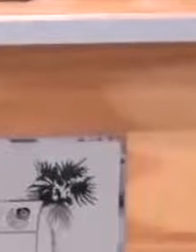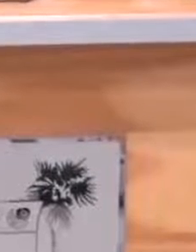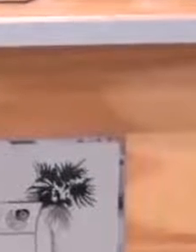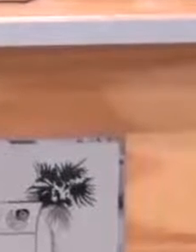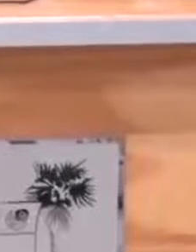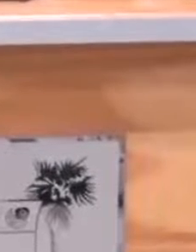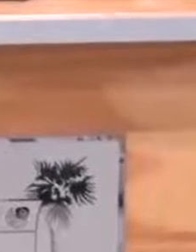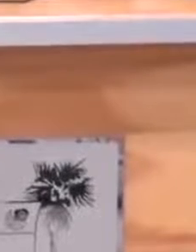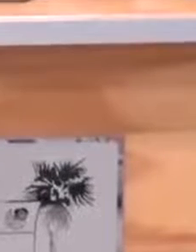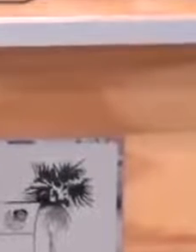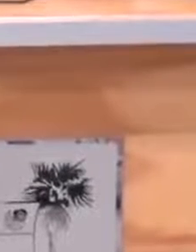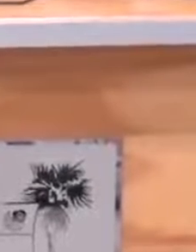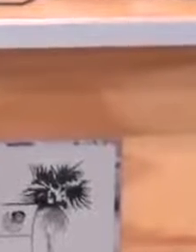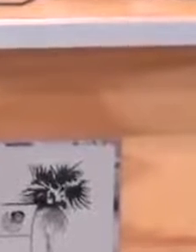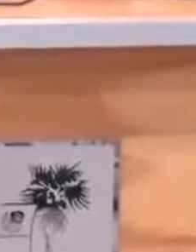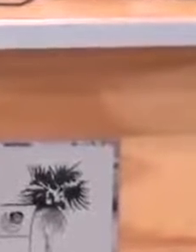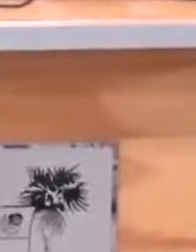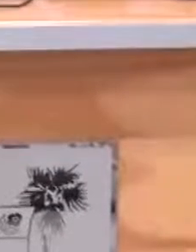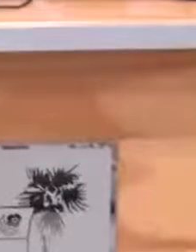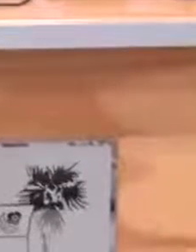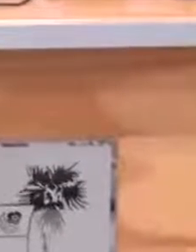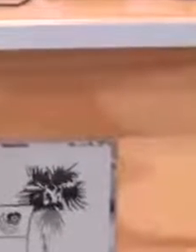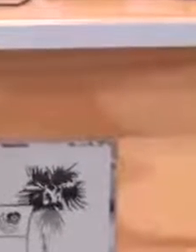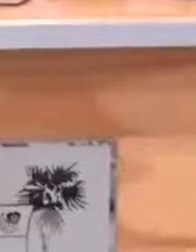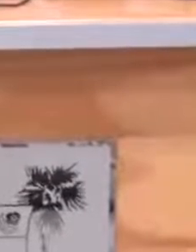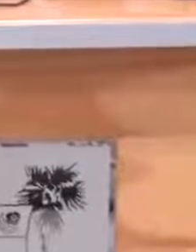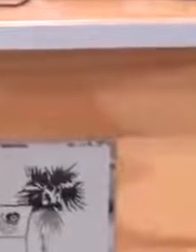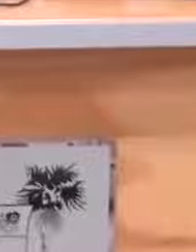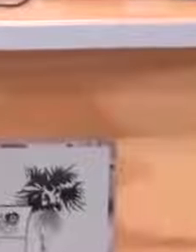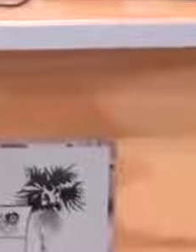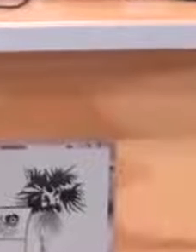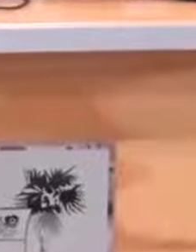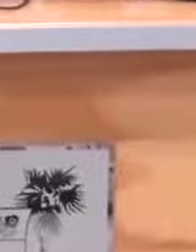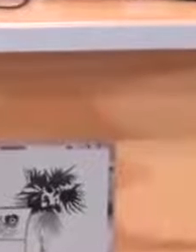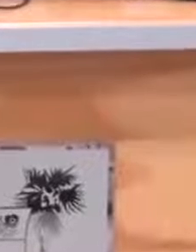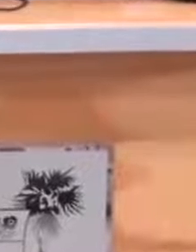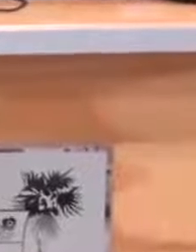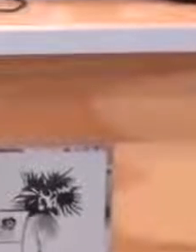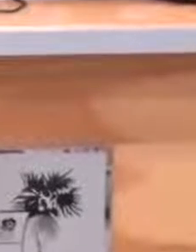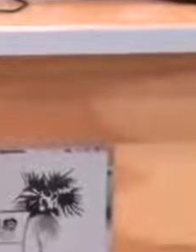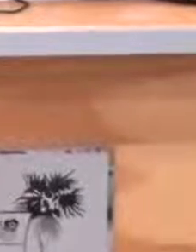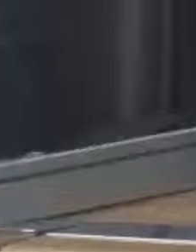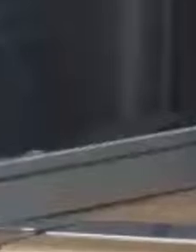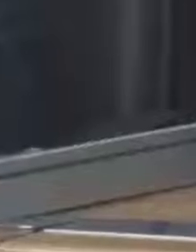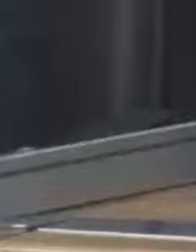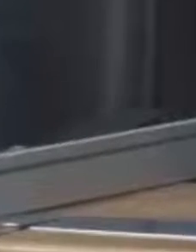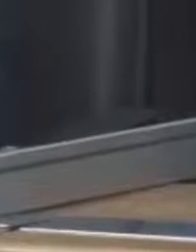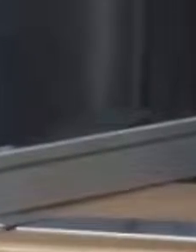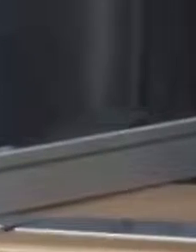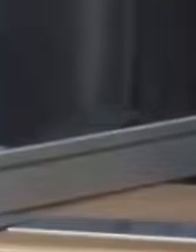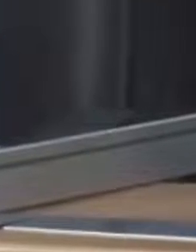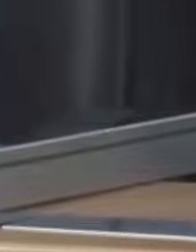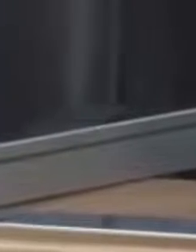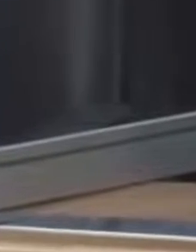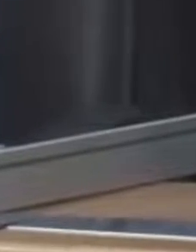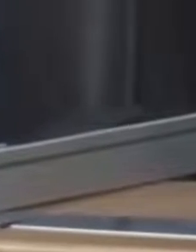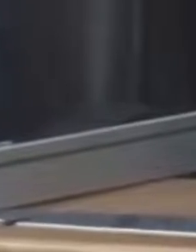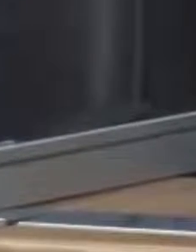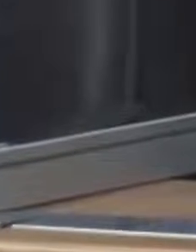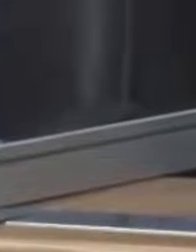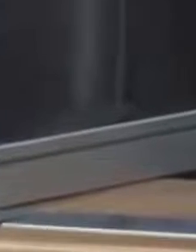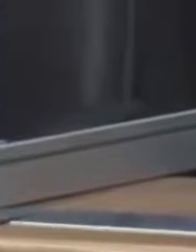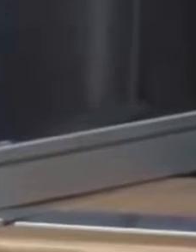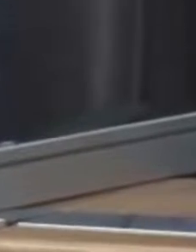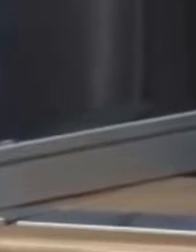e o presidente da Assembleia Deputado Ezequiel Ferreira abriu a sessão plenária desta quarta-feira anunciando as matérias que tiveram dispensa de